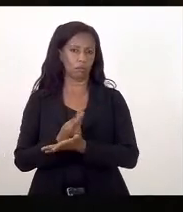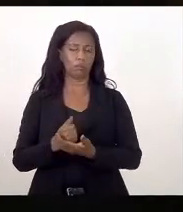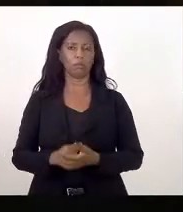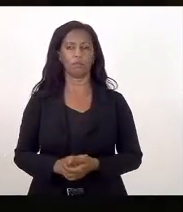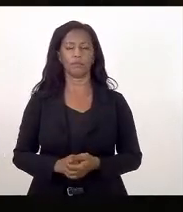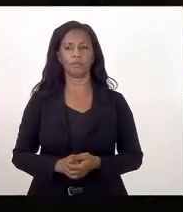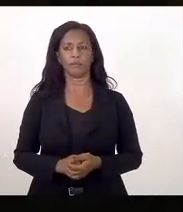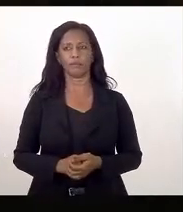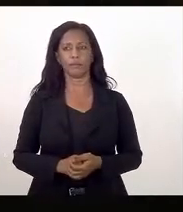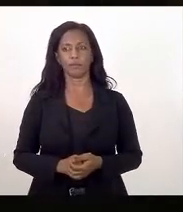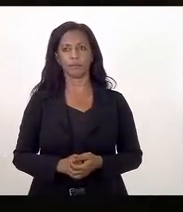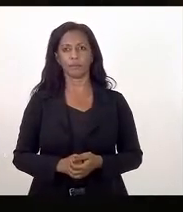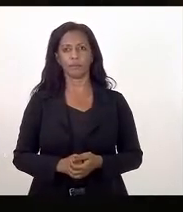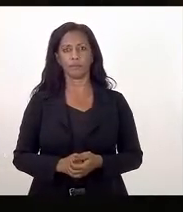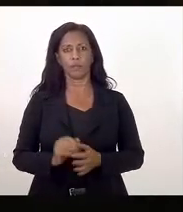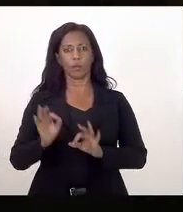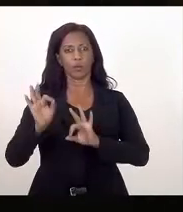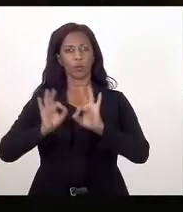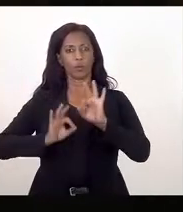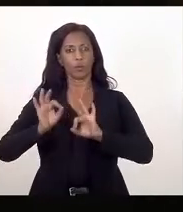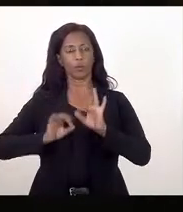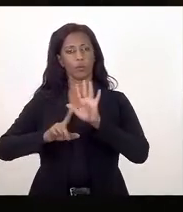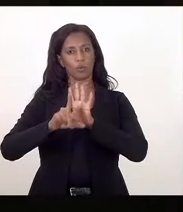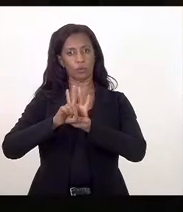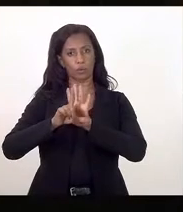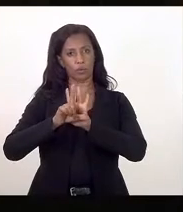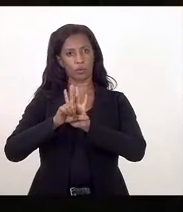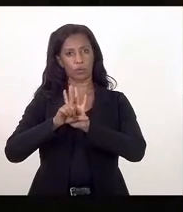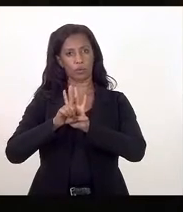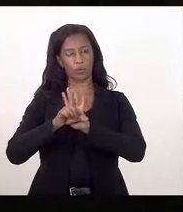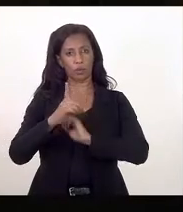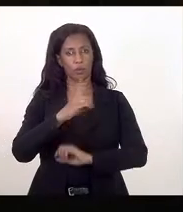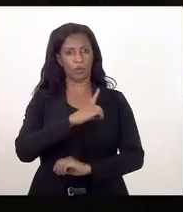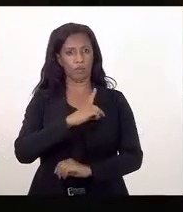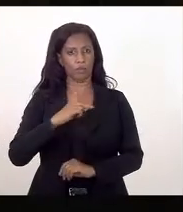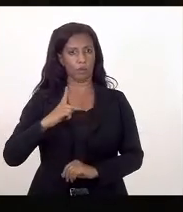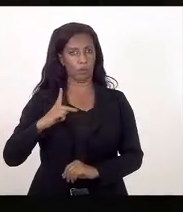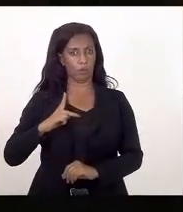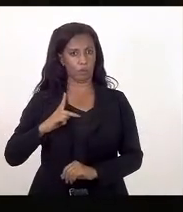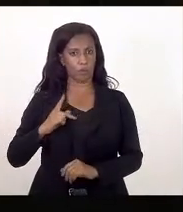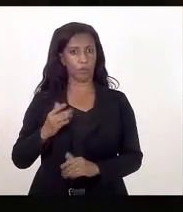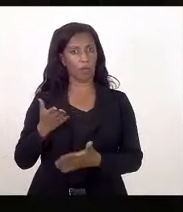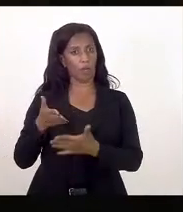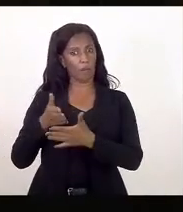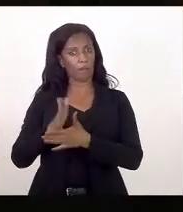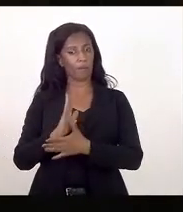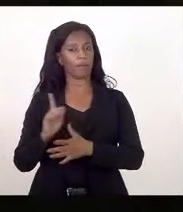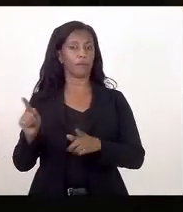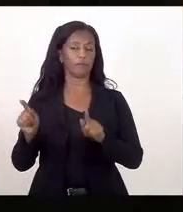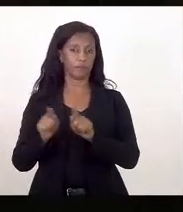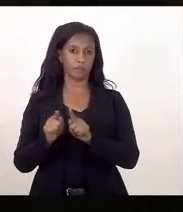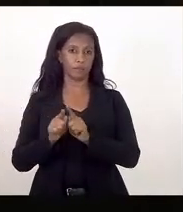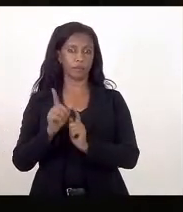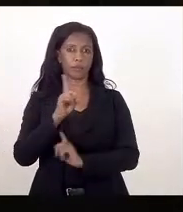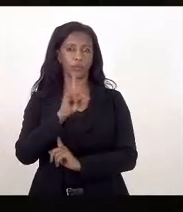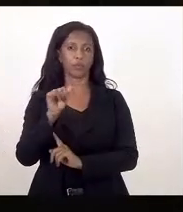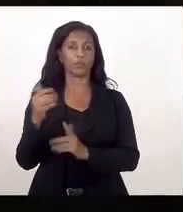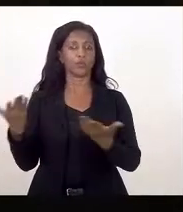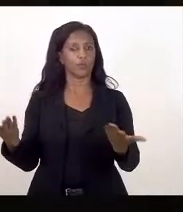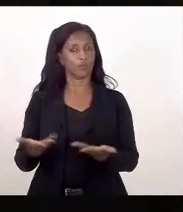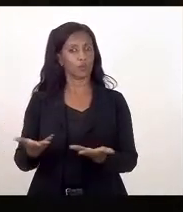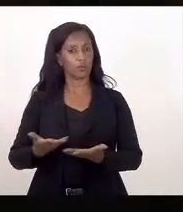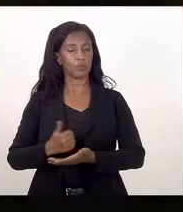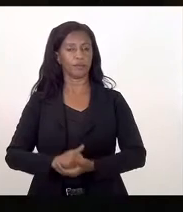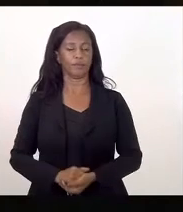que ocorreu no projeto de lei da Defensoria, aprovado também no dia de hoje.